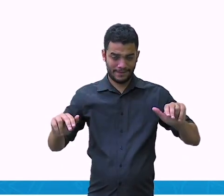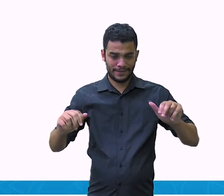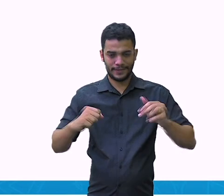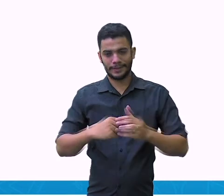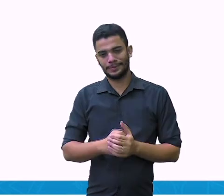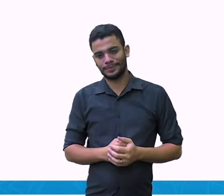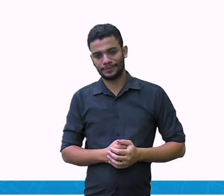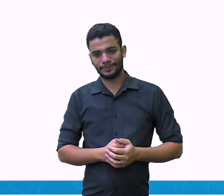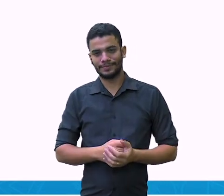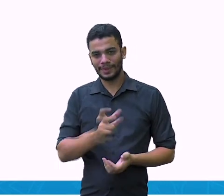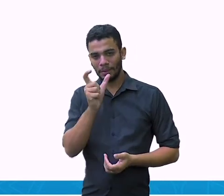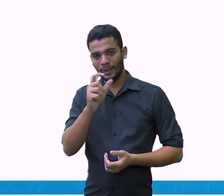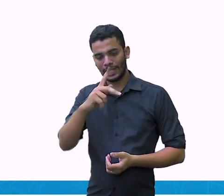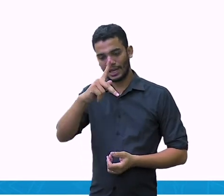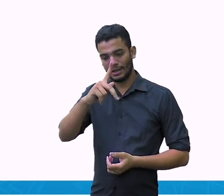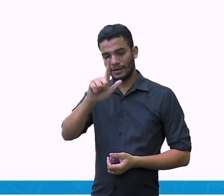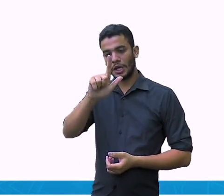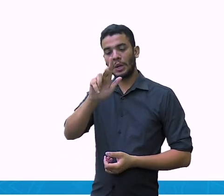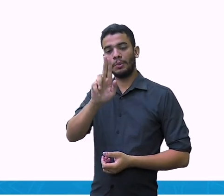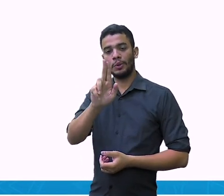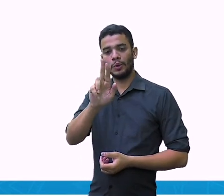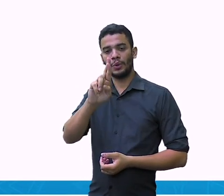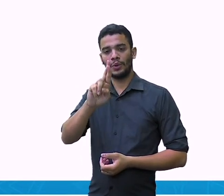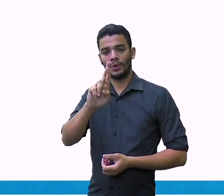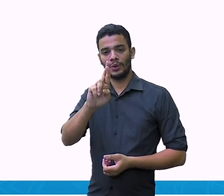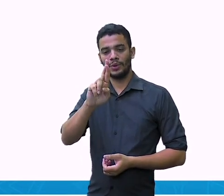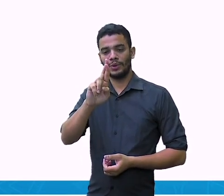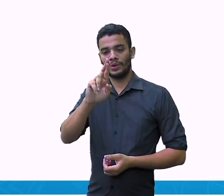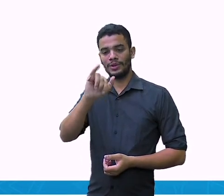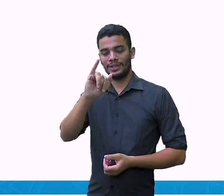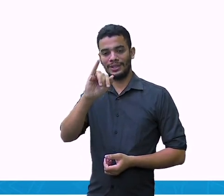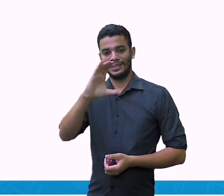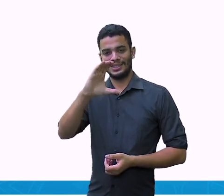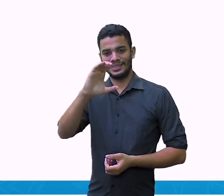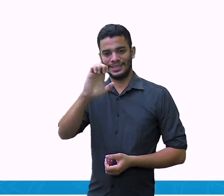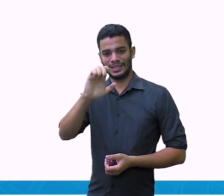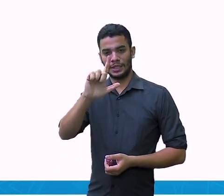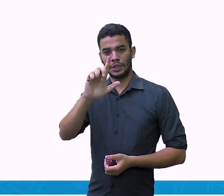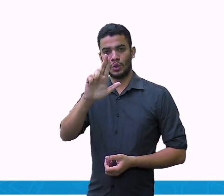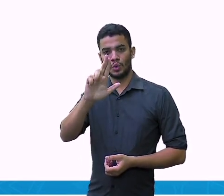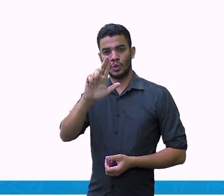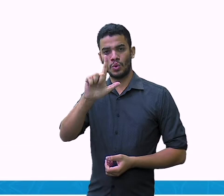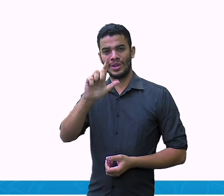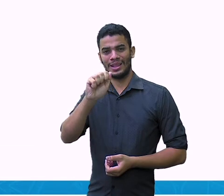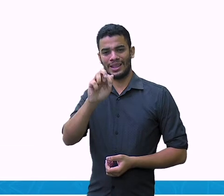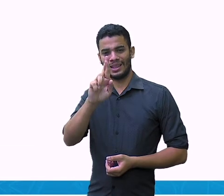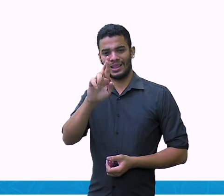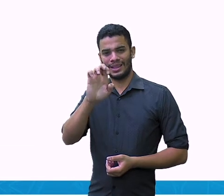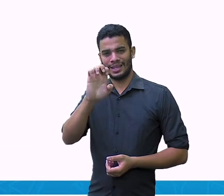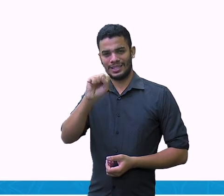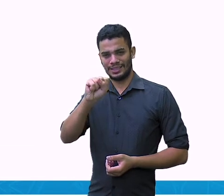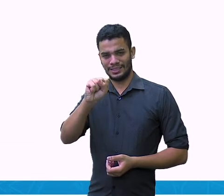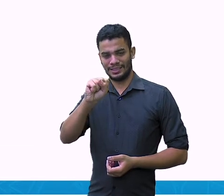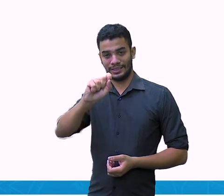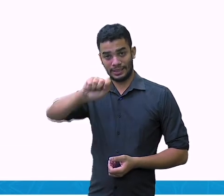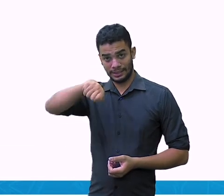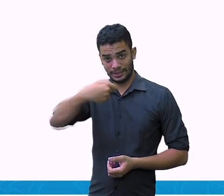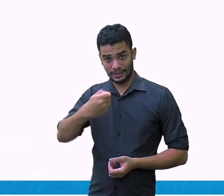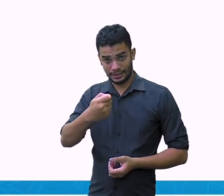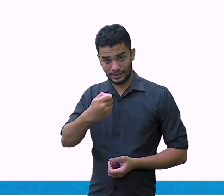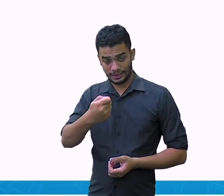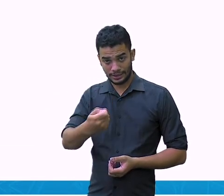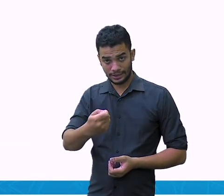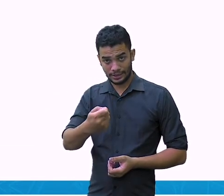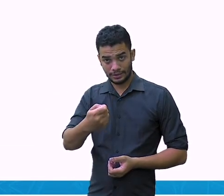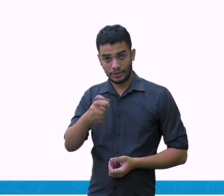Ao plural. Então, eles são formados por muitas células. E aí, a gente consegue enxergar a